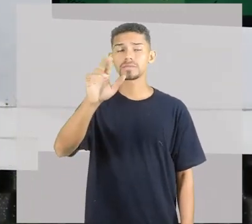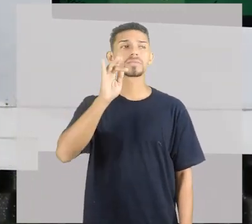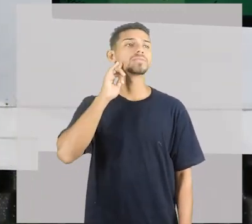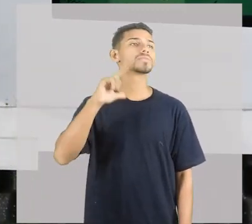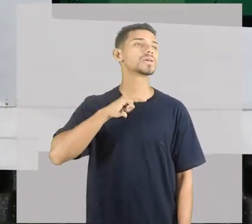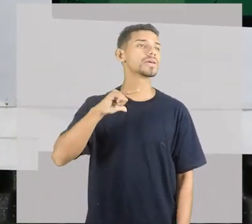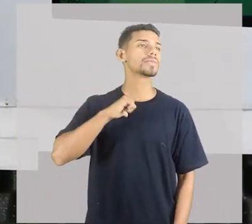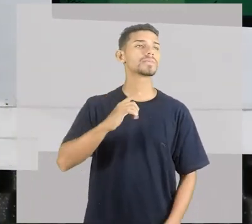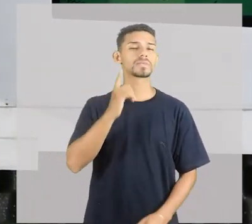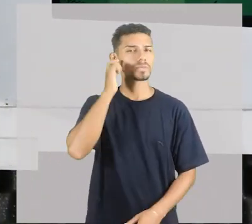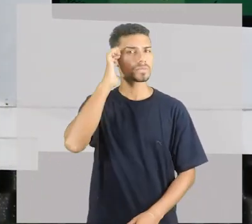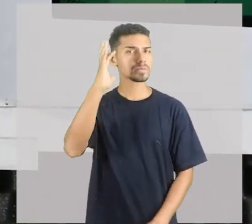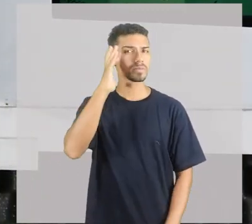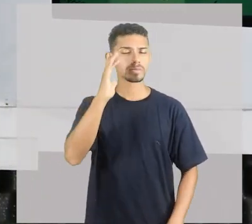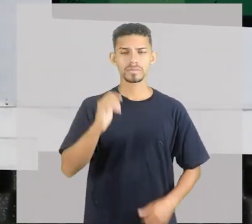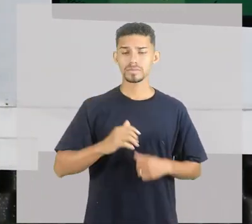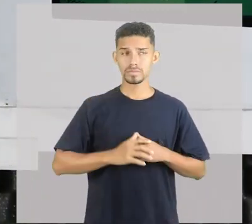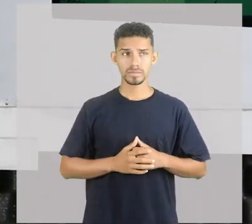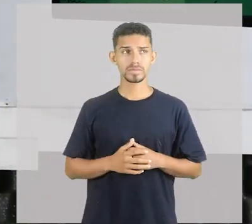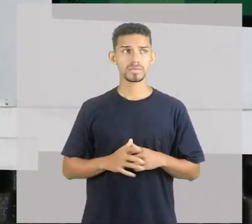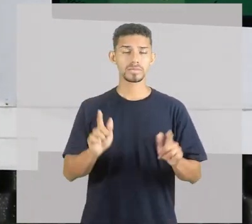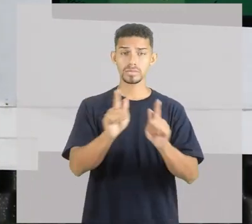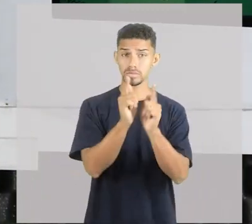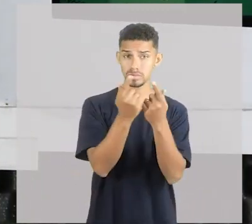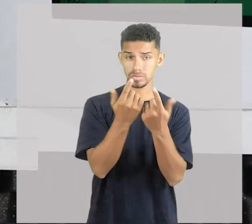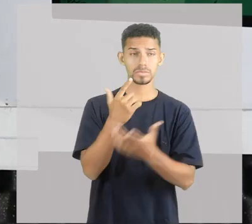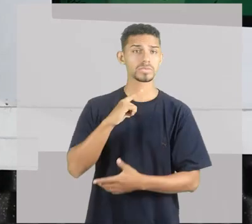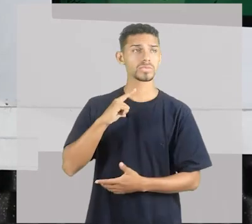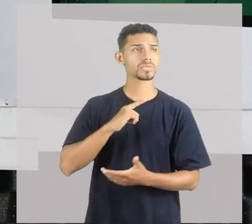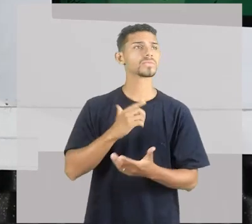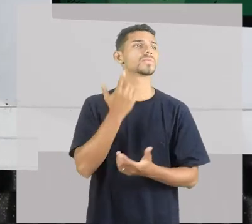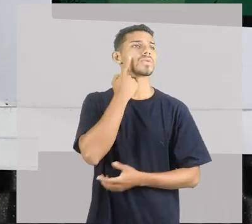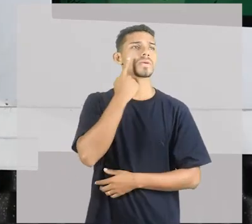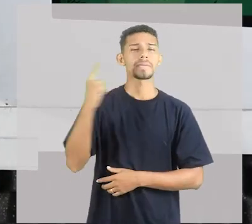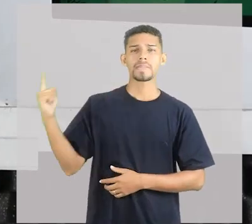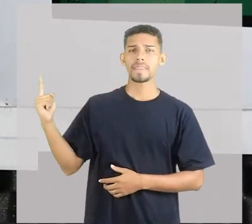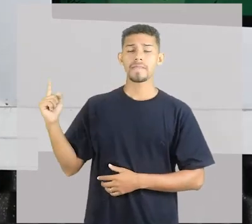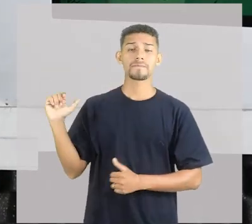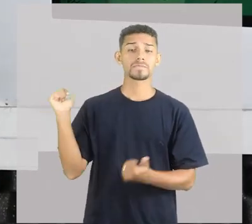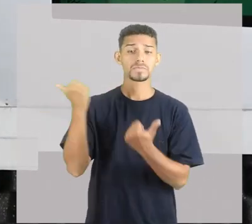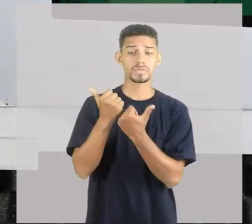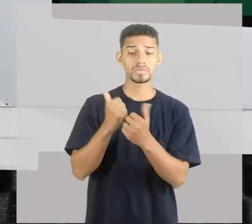No éster, você tem aqui, imagina, você tem esse grupo bem aqui no éster, ó,